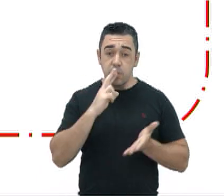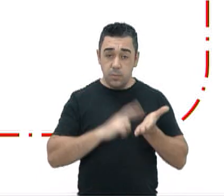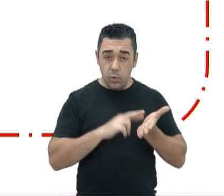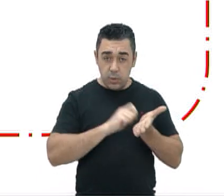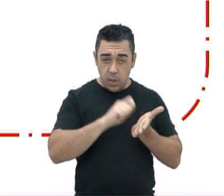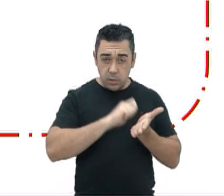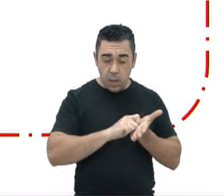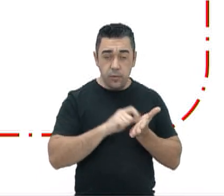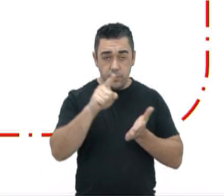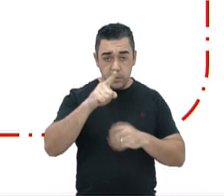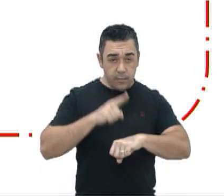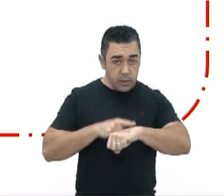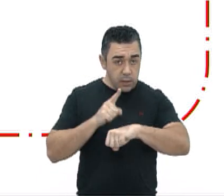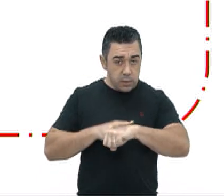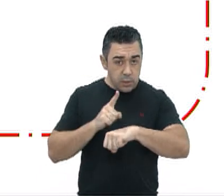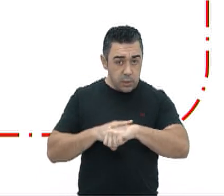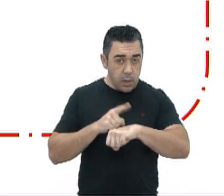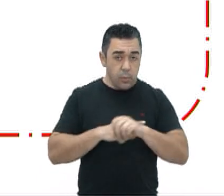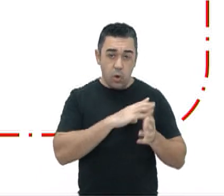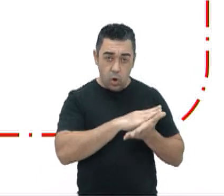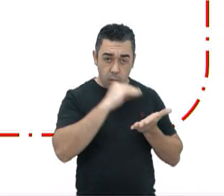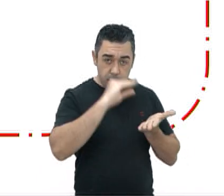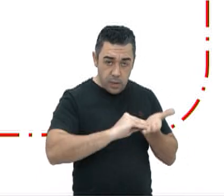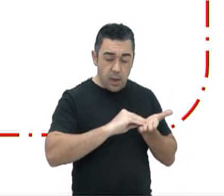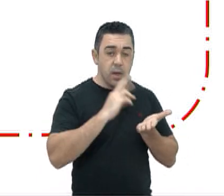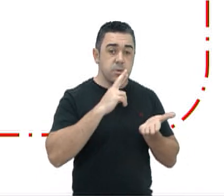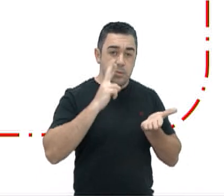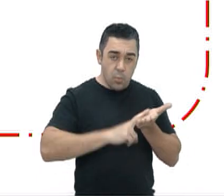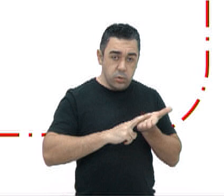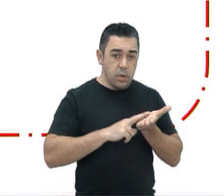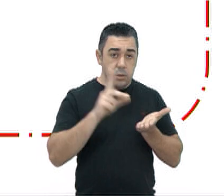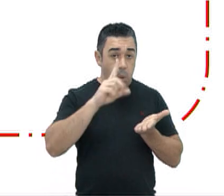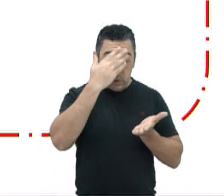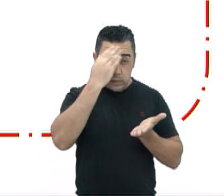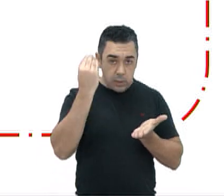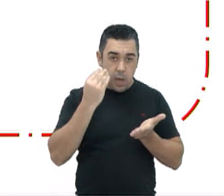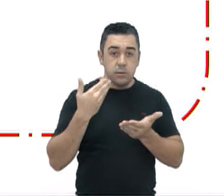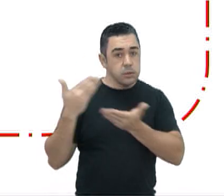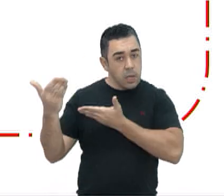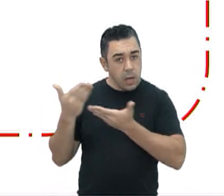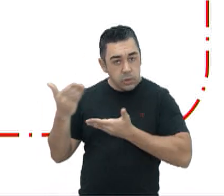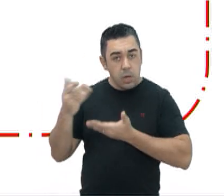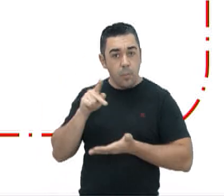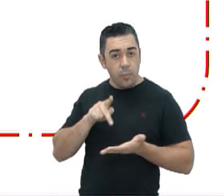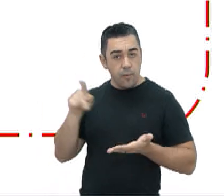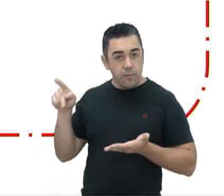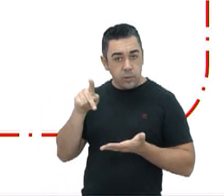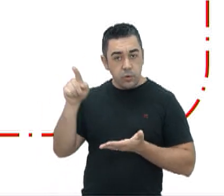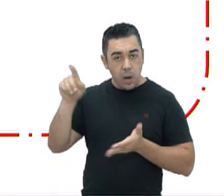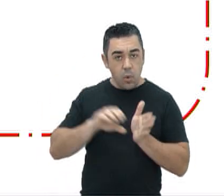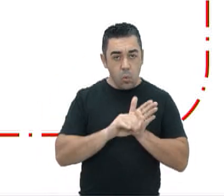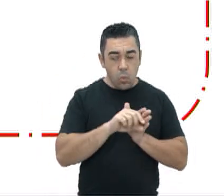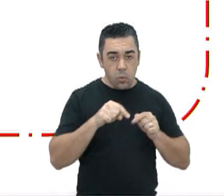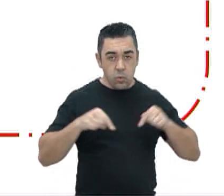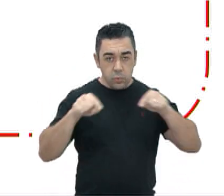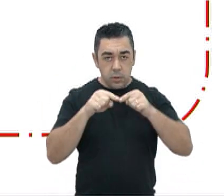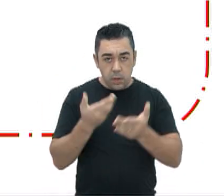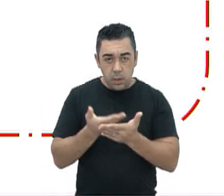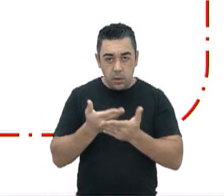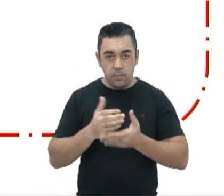caderno, vai ter um tempo aí para que você possa copiar e responder, e não esqueça depois de interagir com o seu professor lá no Google Classroom.